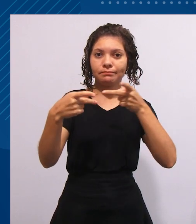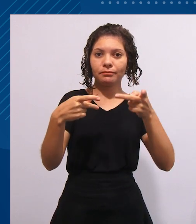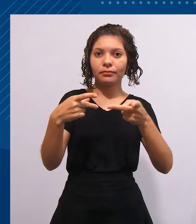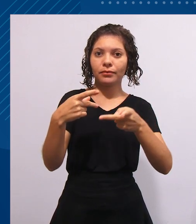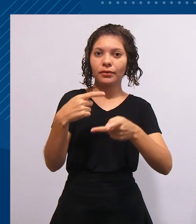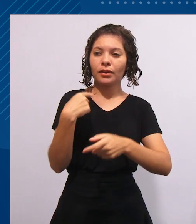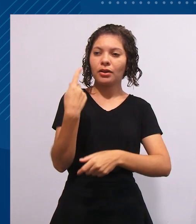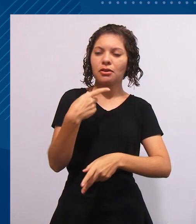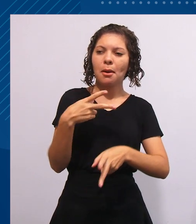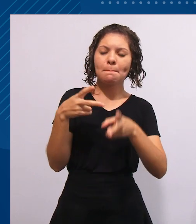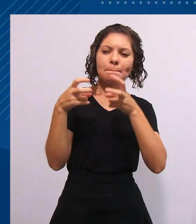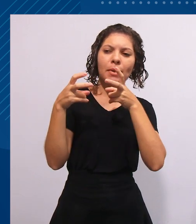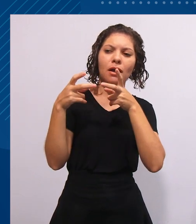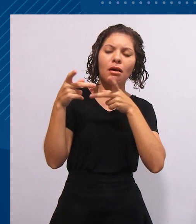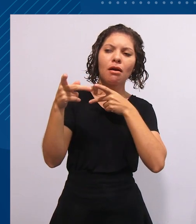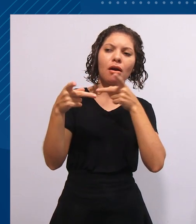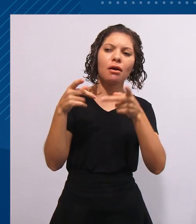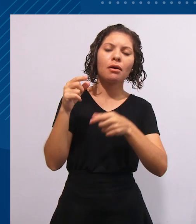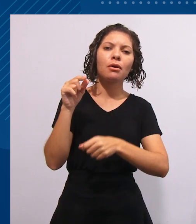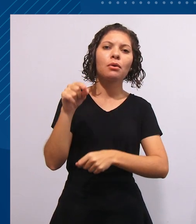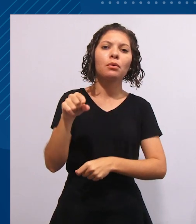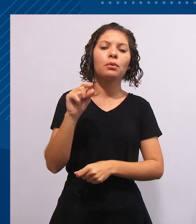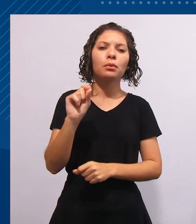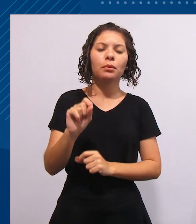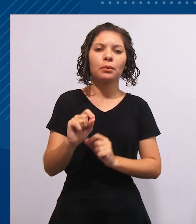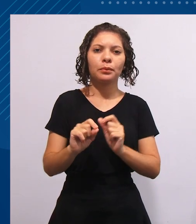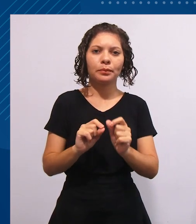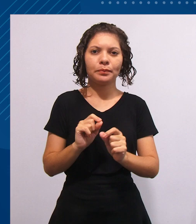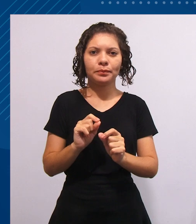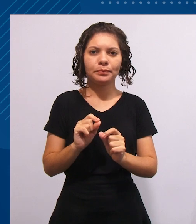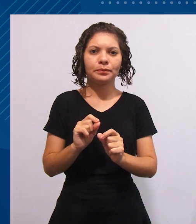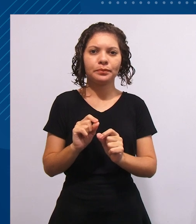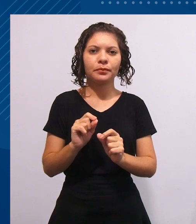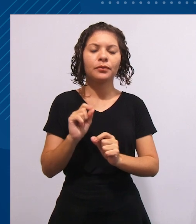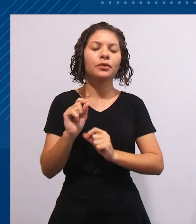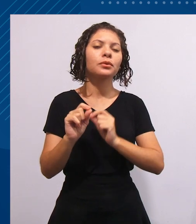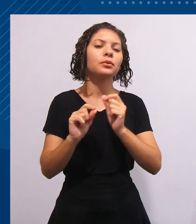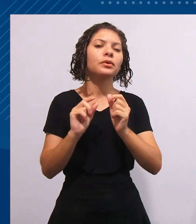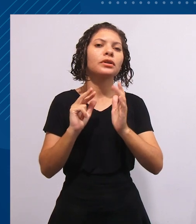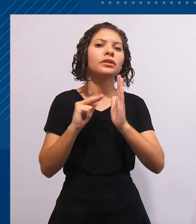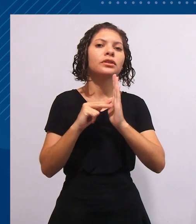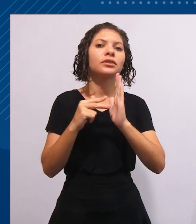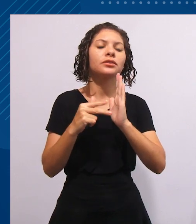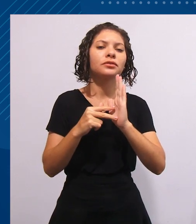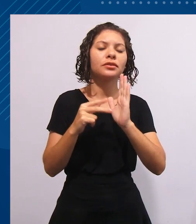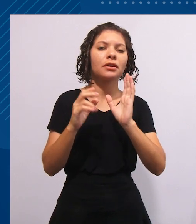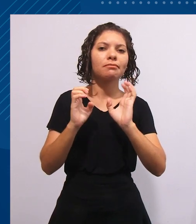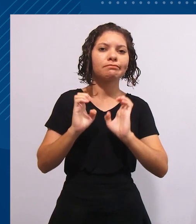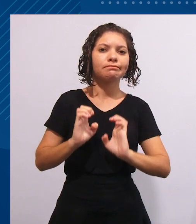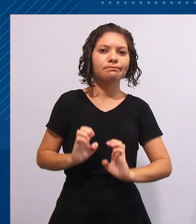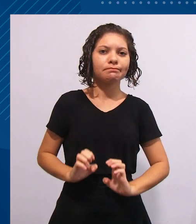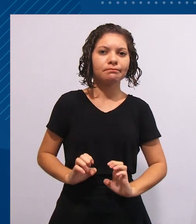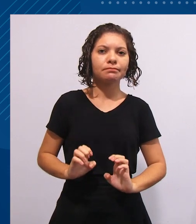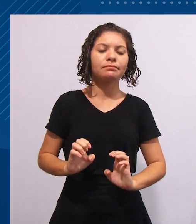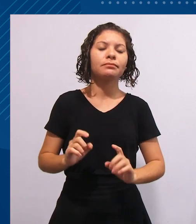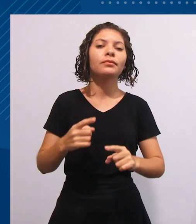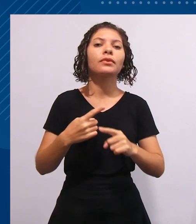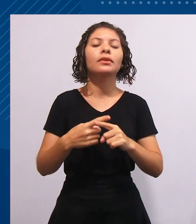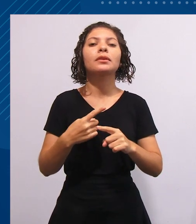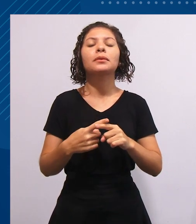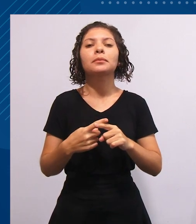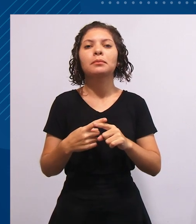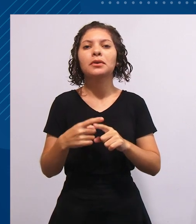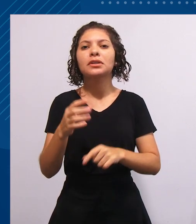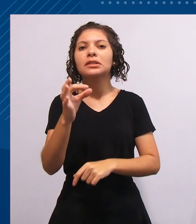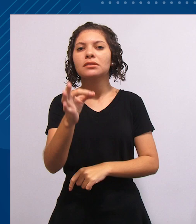Essas nuances do que é mais ético e estético e do que é mais adequado ao momento eu penso